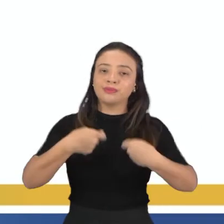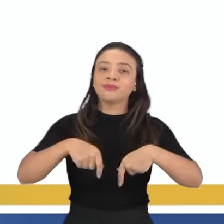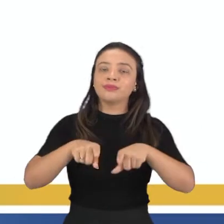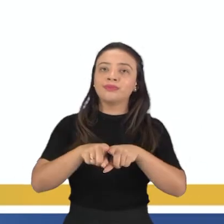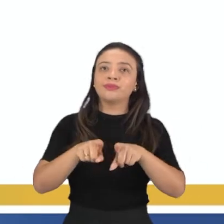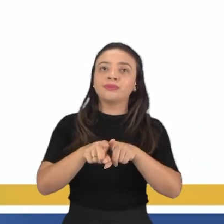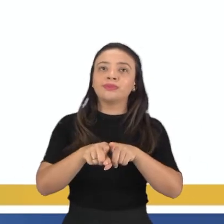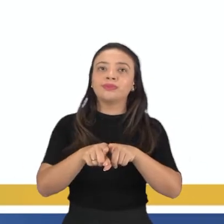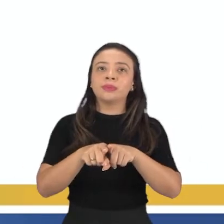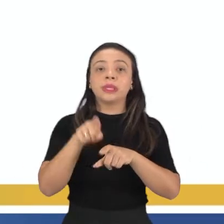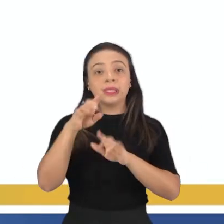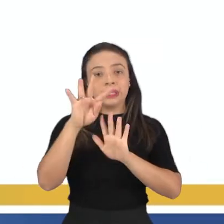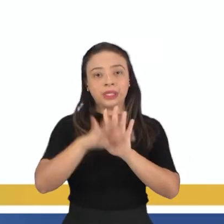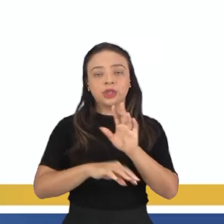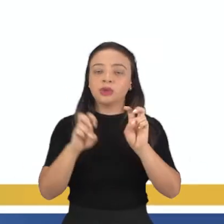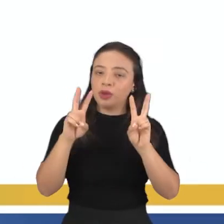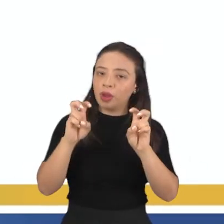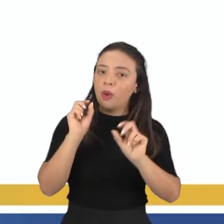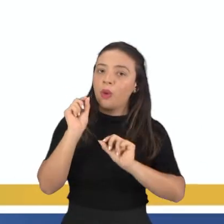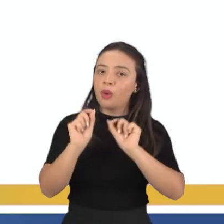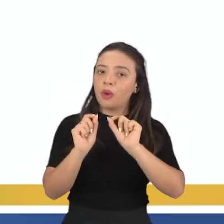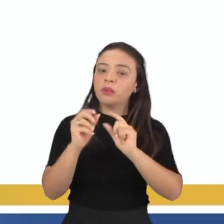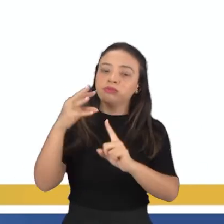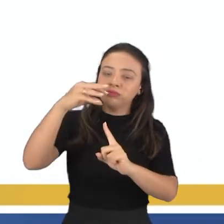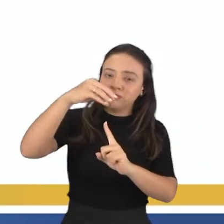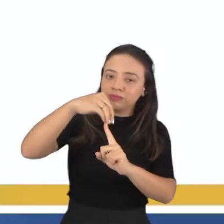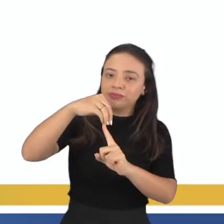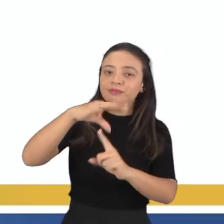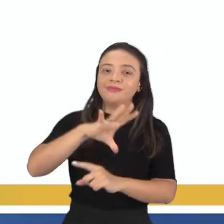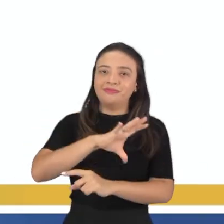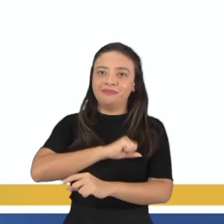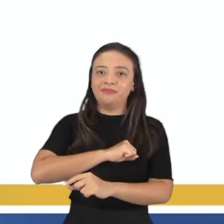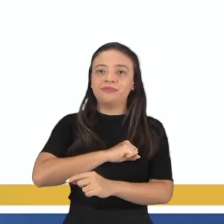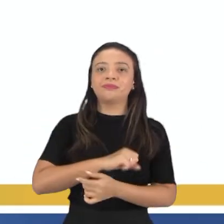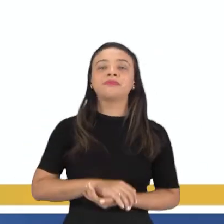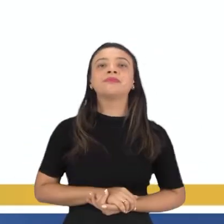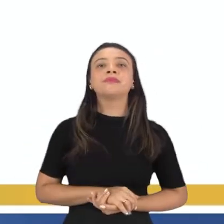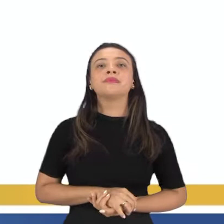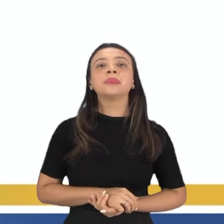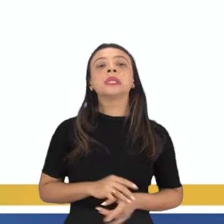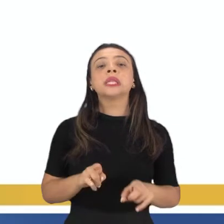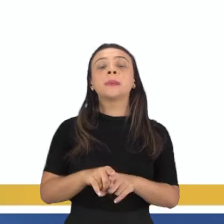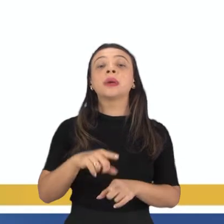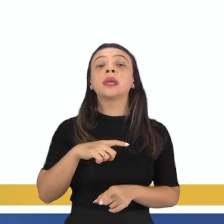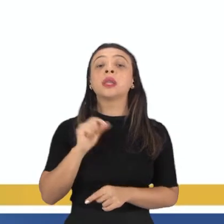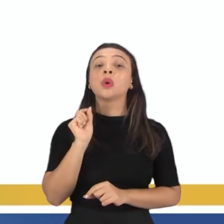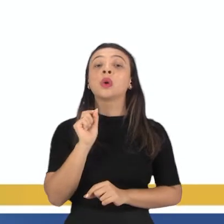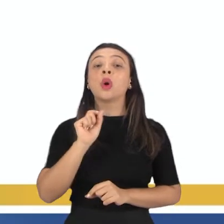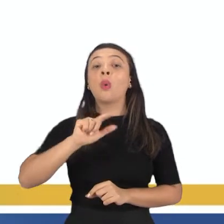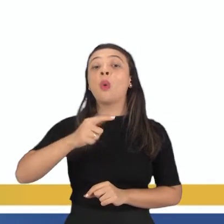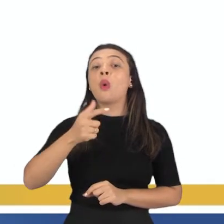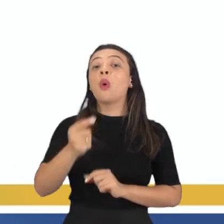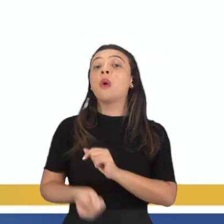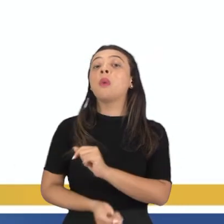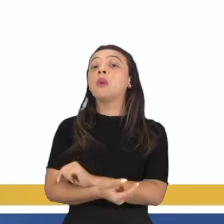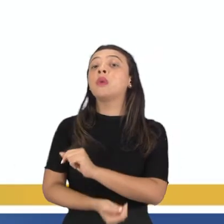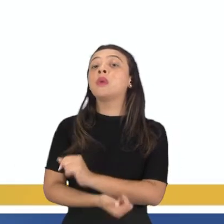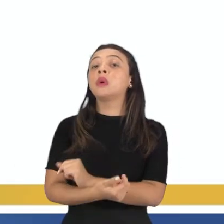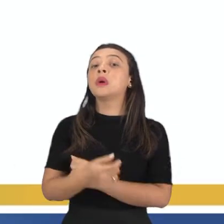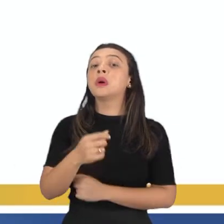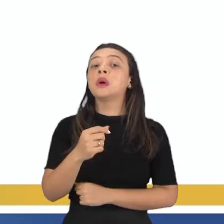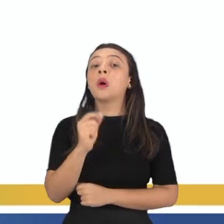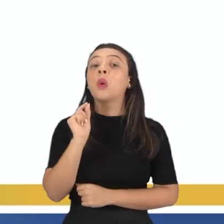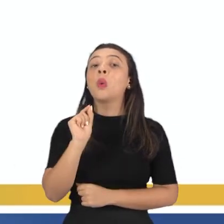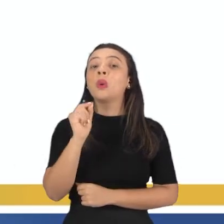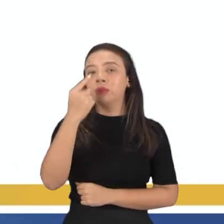Possivelmente essa esse texto vai estar falando sobre amor aí é o lado vocês observam também uma pista tipográfica que pisca é